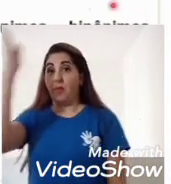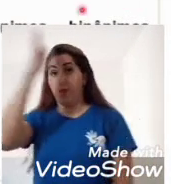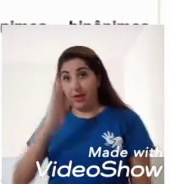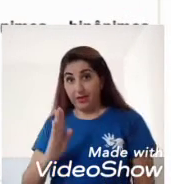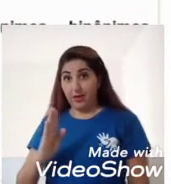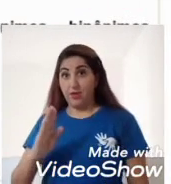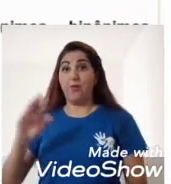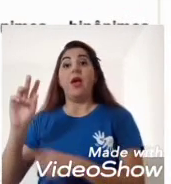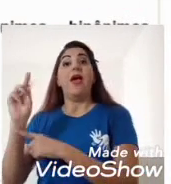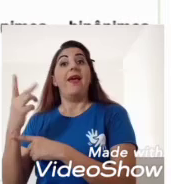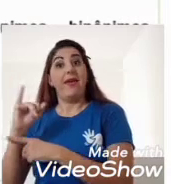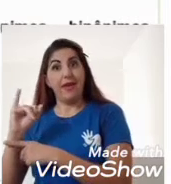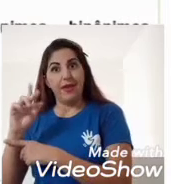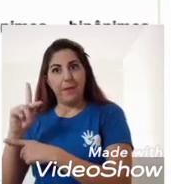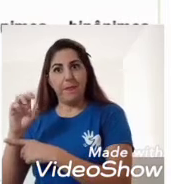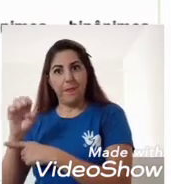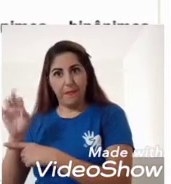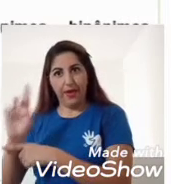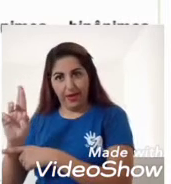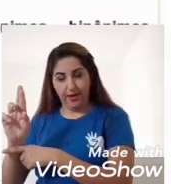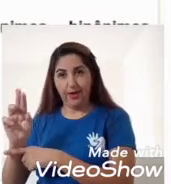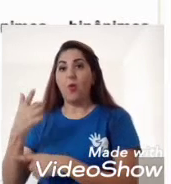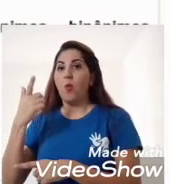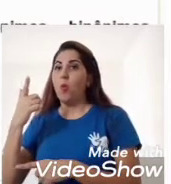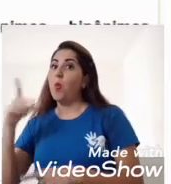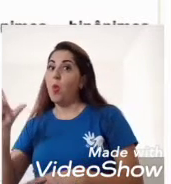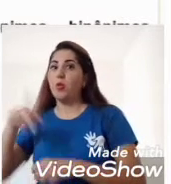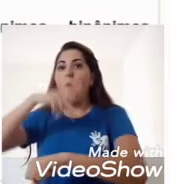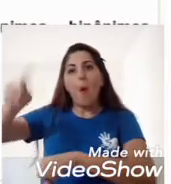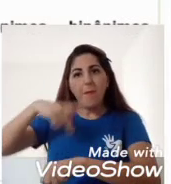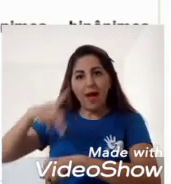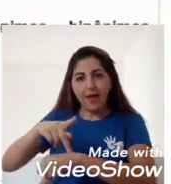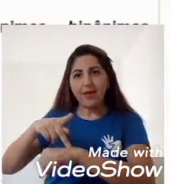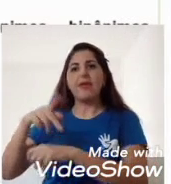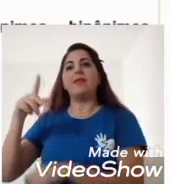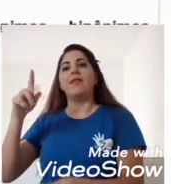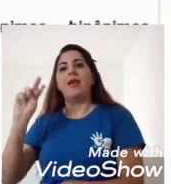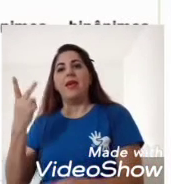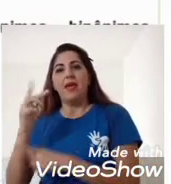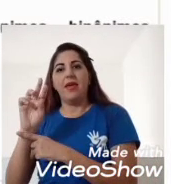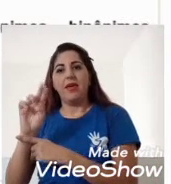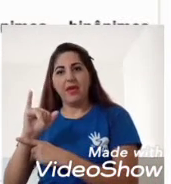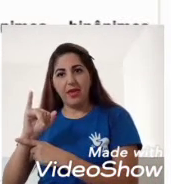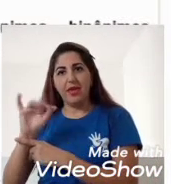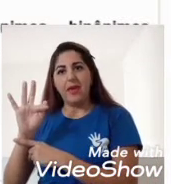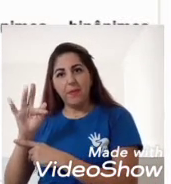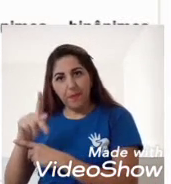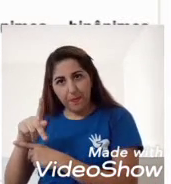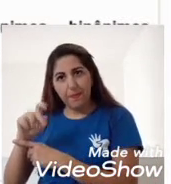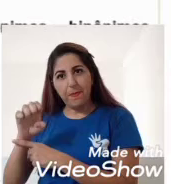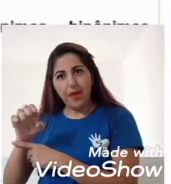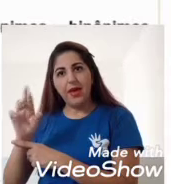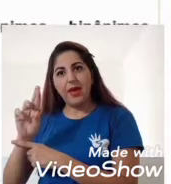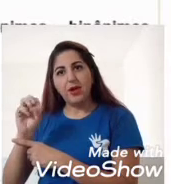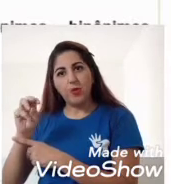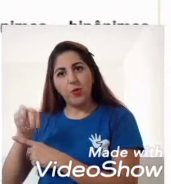o hipônimo, país é hiperônimo, gente, tá? Então, nessa relação, hiperônimo é país e